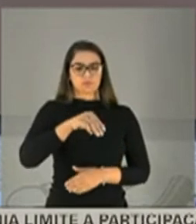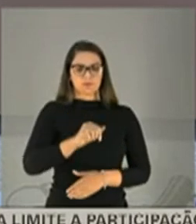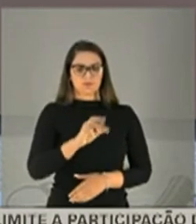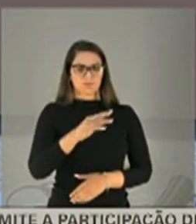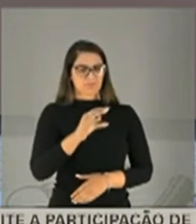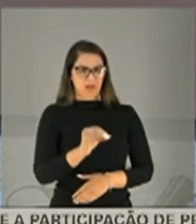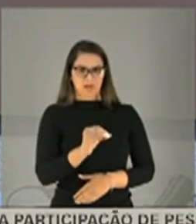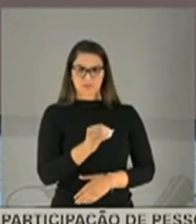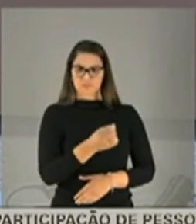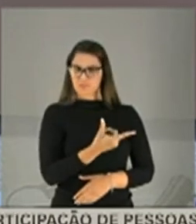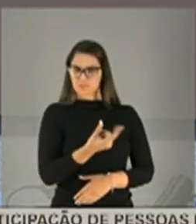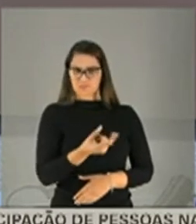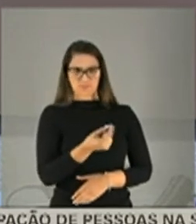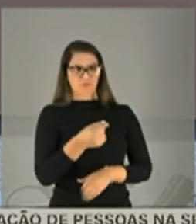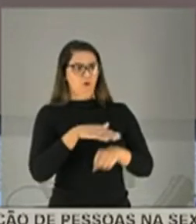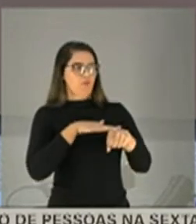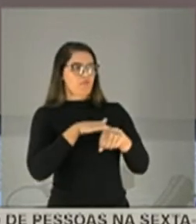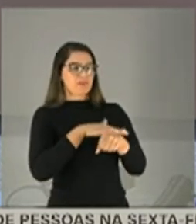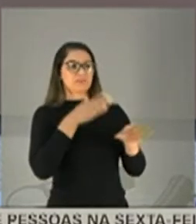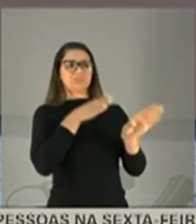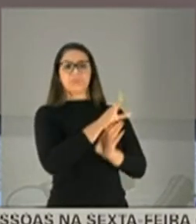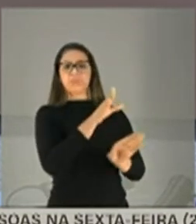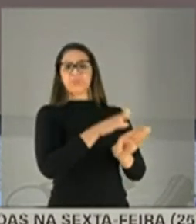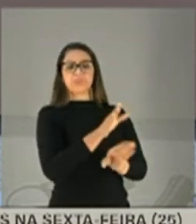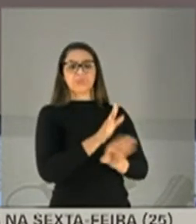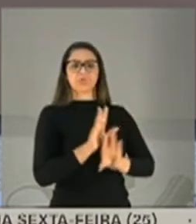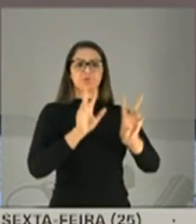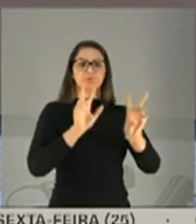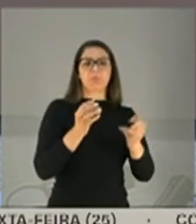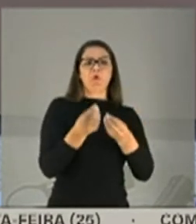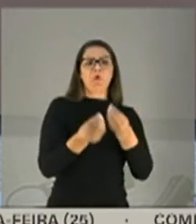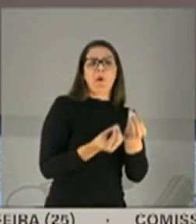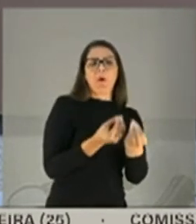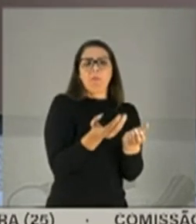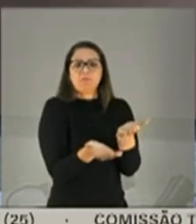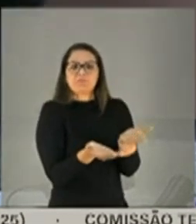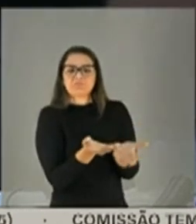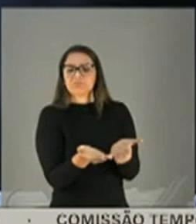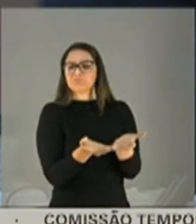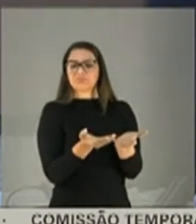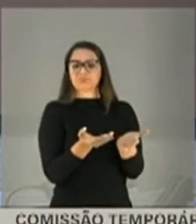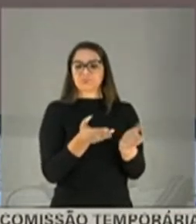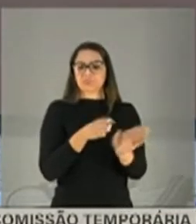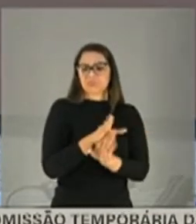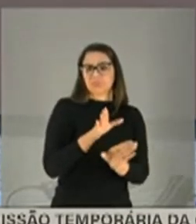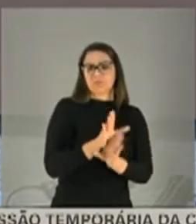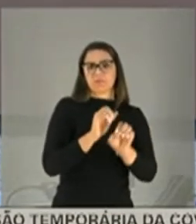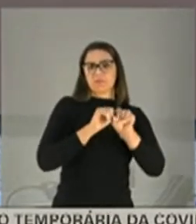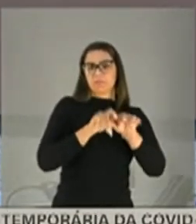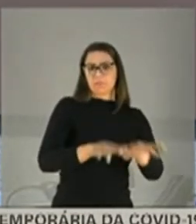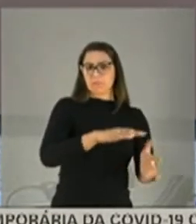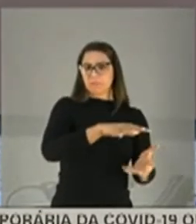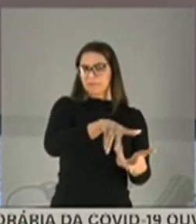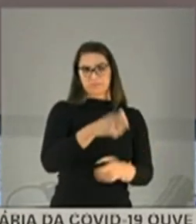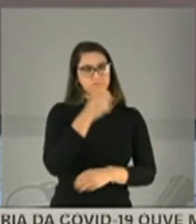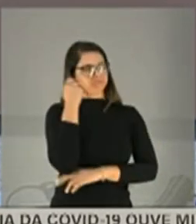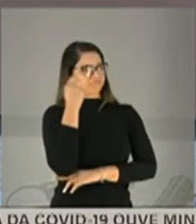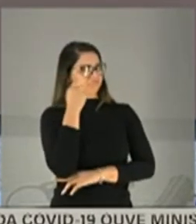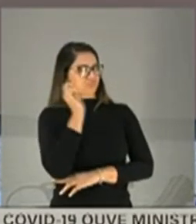com o governador do estado e dei qualquer recomendação a ele sobre como deveria proceder na condução da pandemia no Rio Grande do Sul.